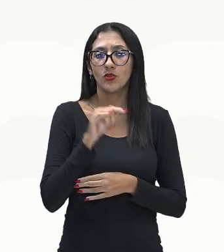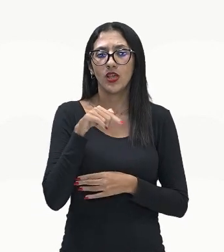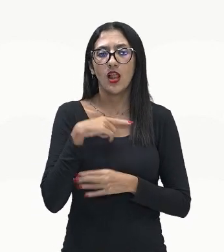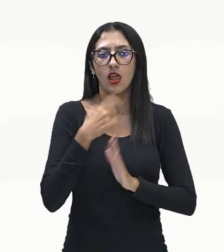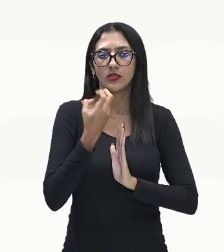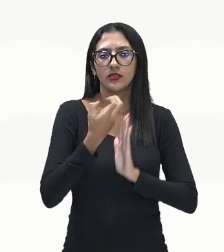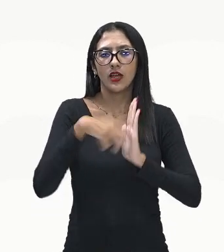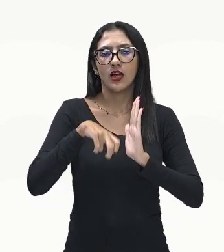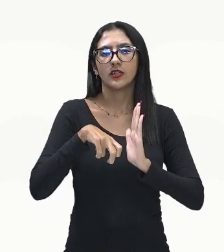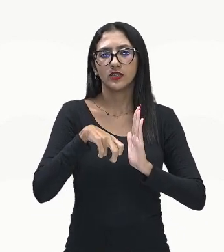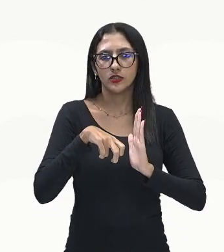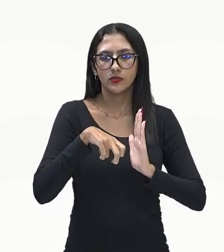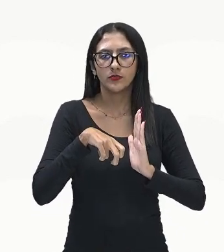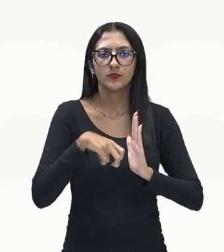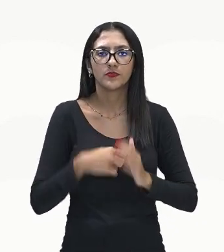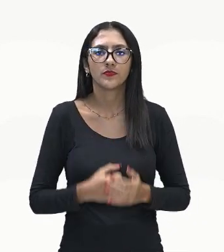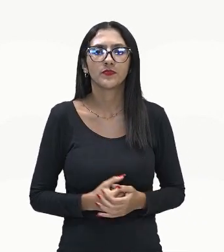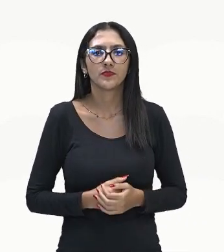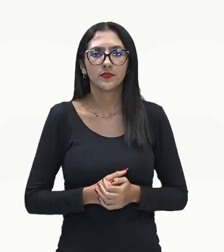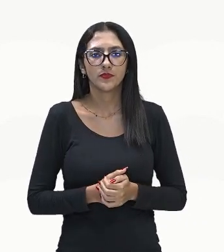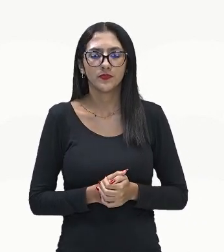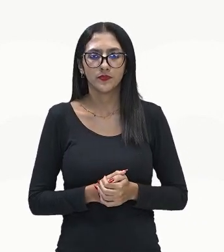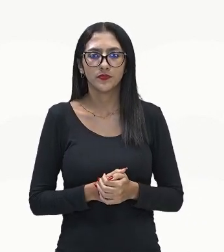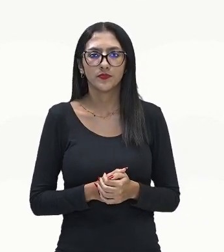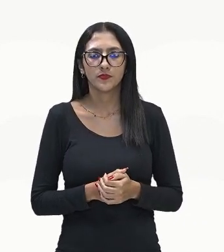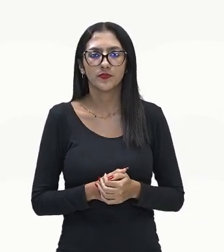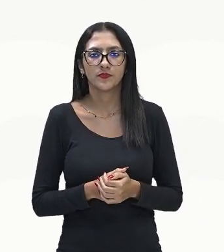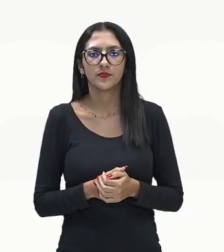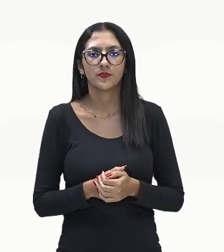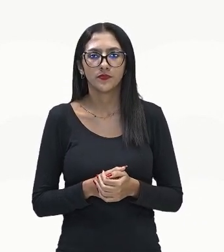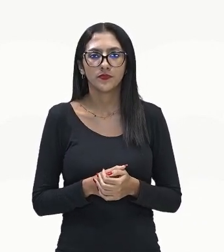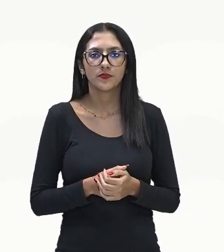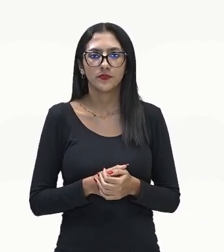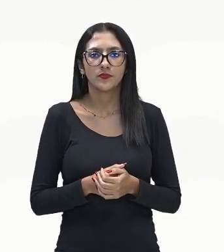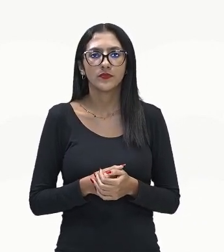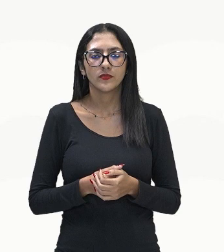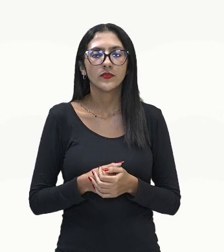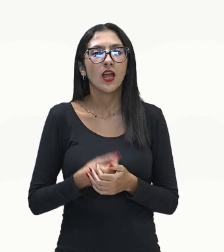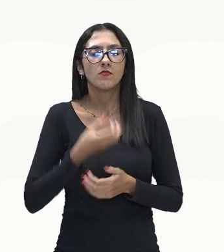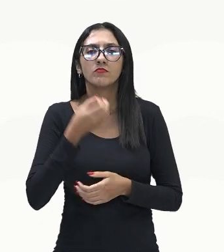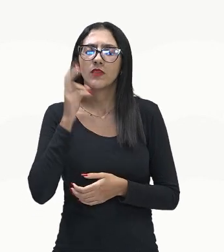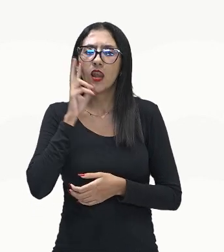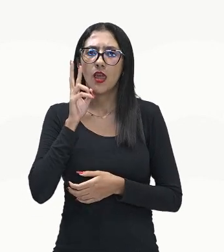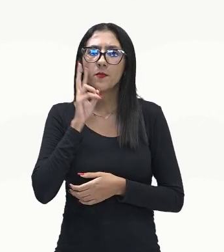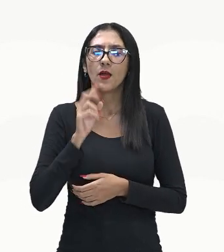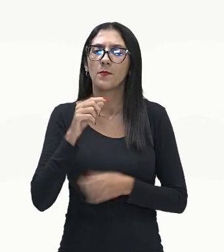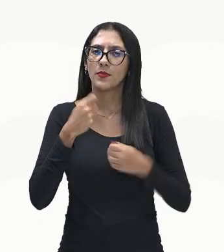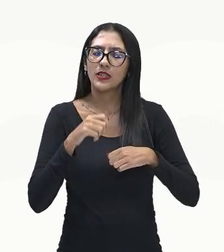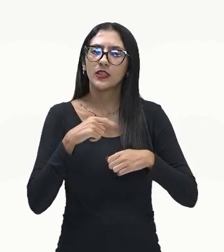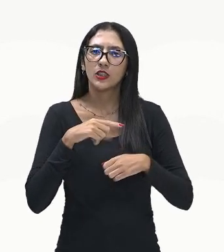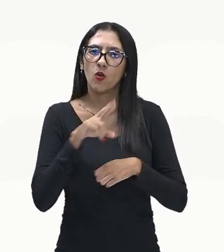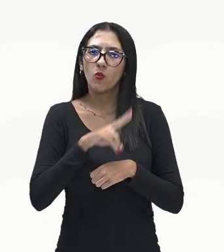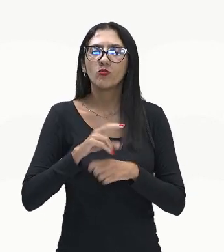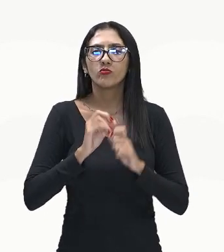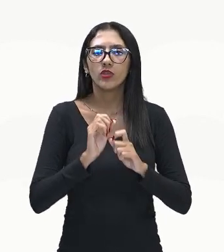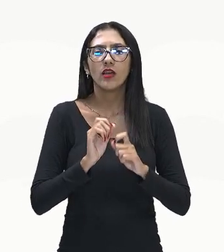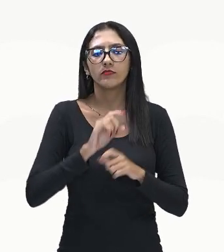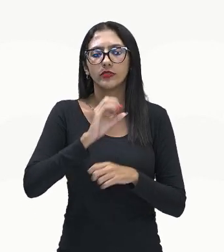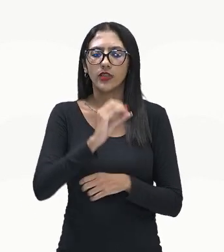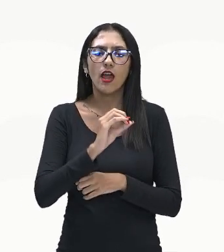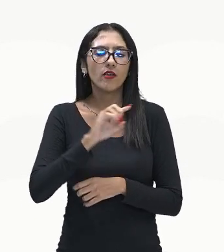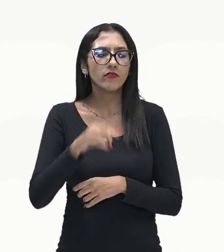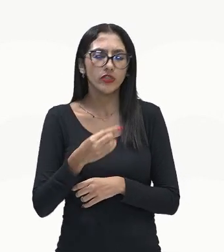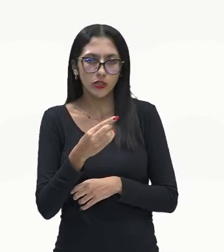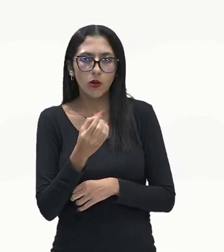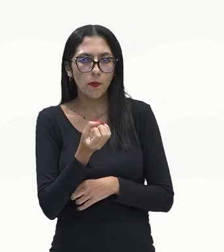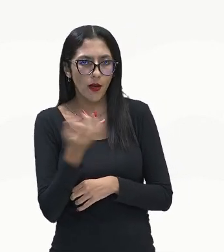juros, tá? Que é sempre interessante a gente colocar em decimal, tá? E T, o nosso